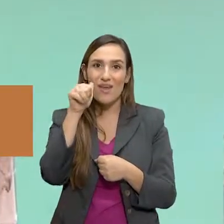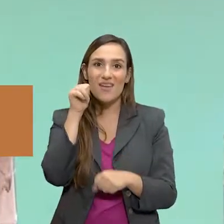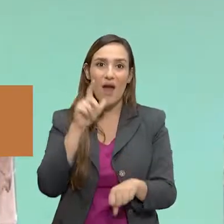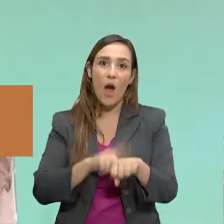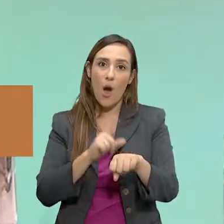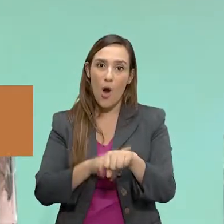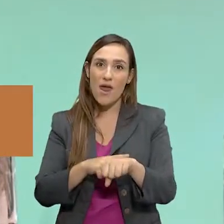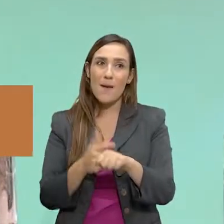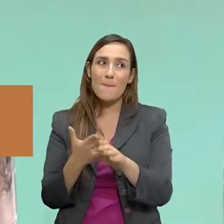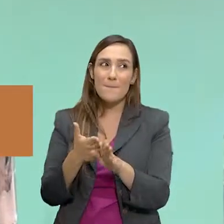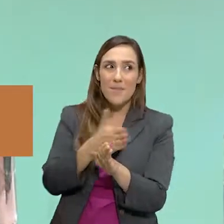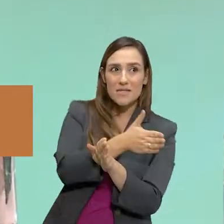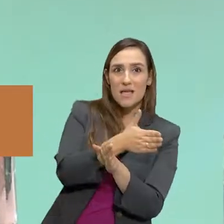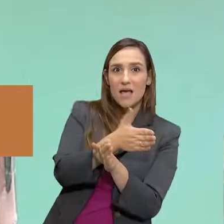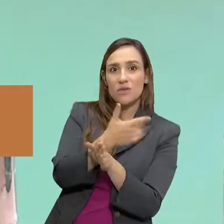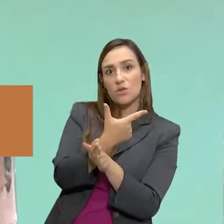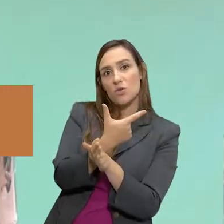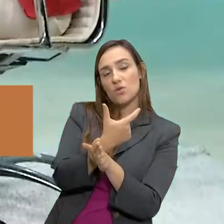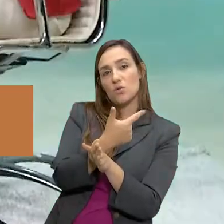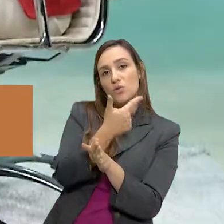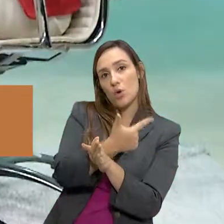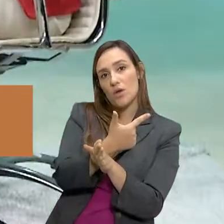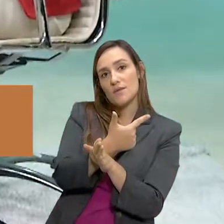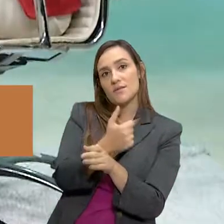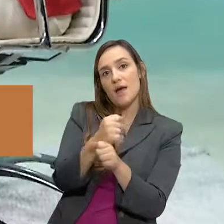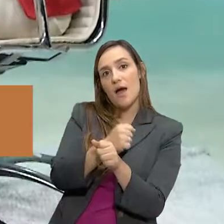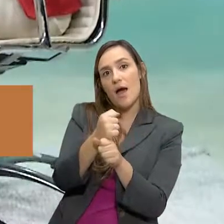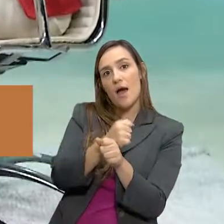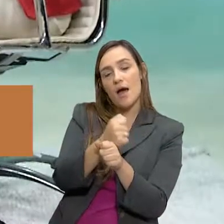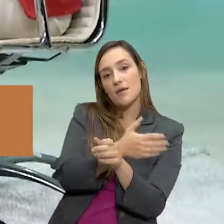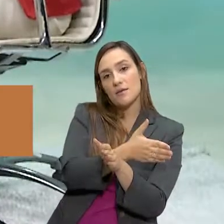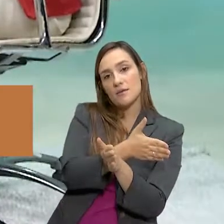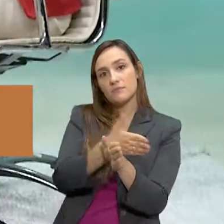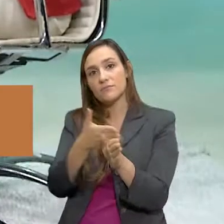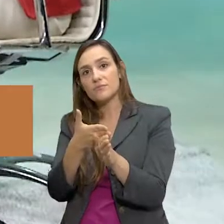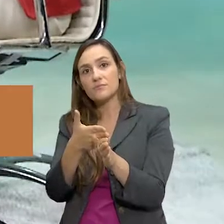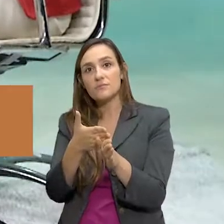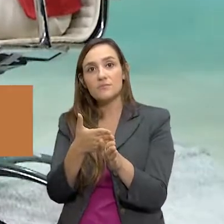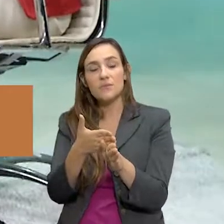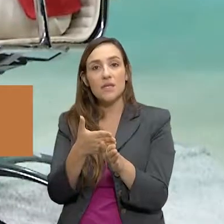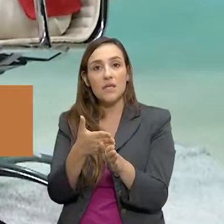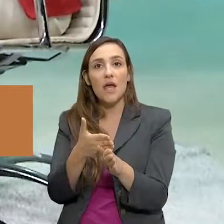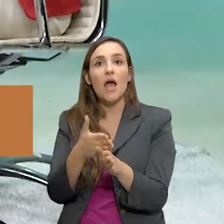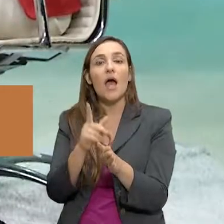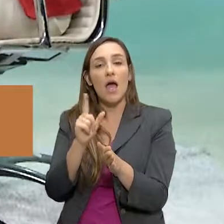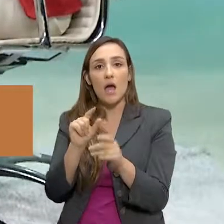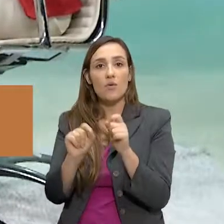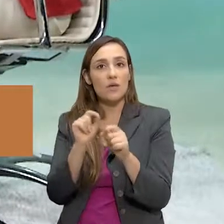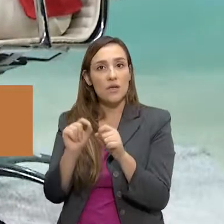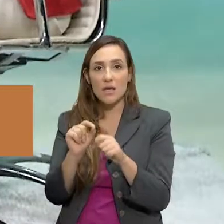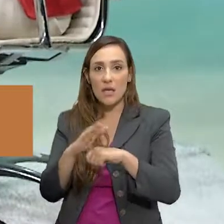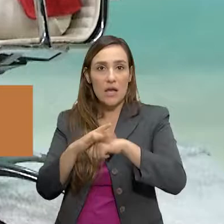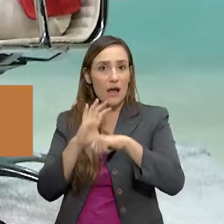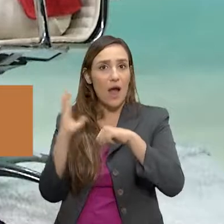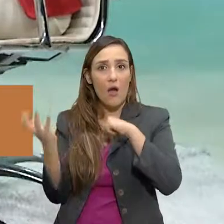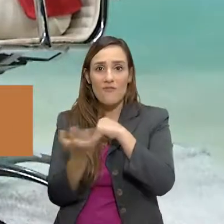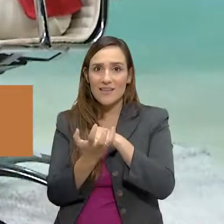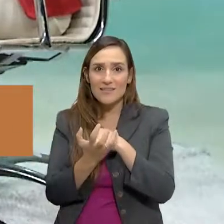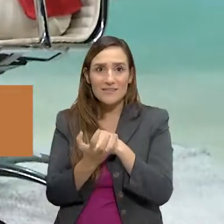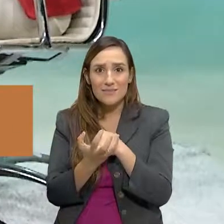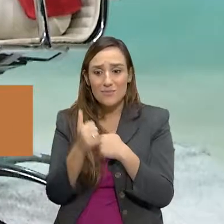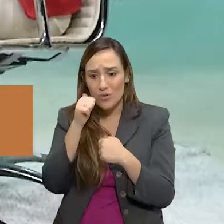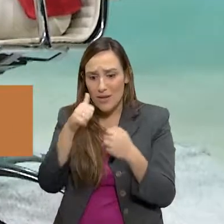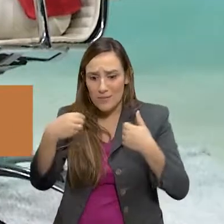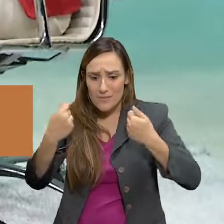mais impactadas, né? Porque há 2 anos, a convivência com o agressor ela foi quase contínua,